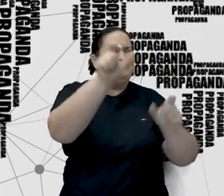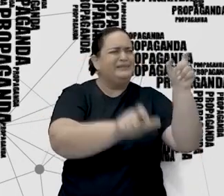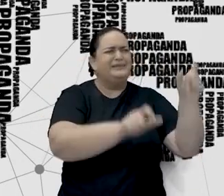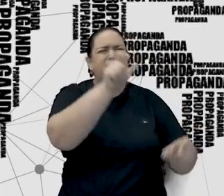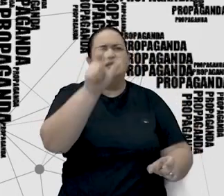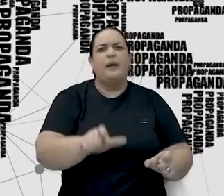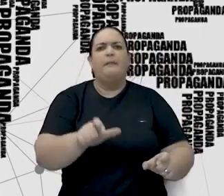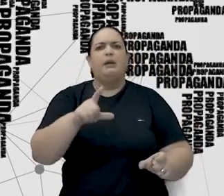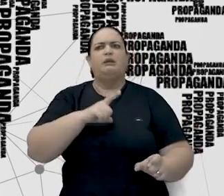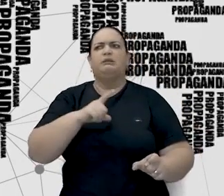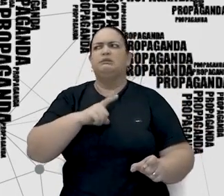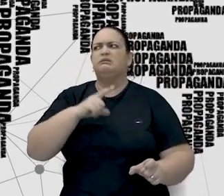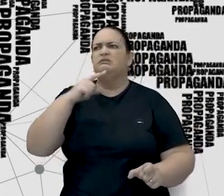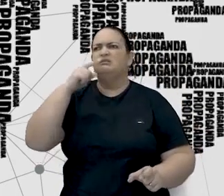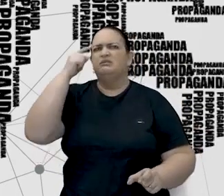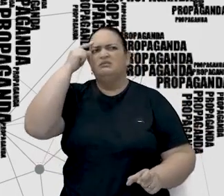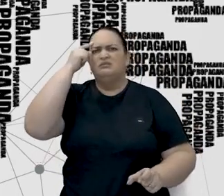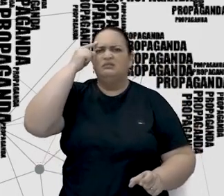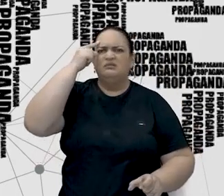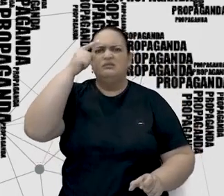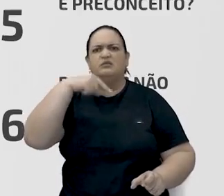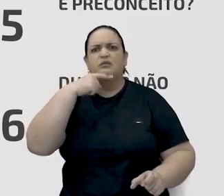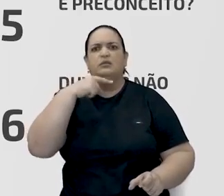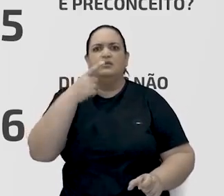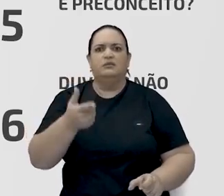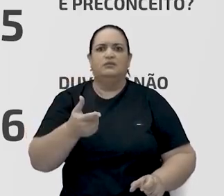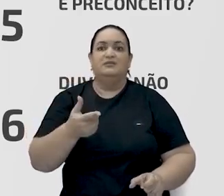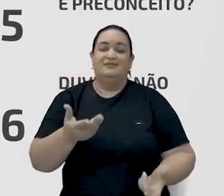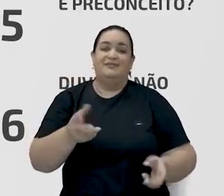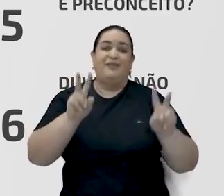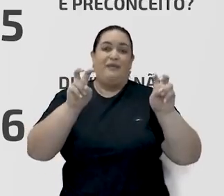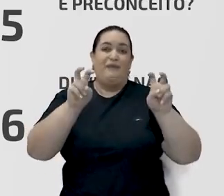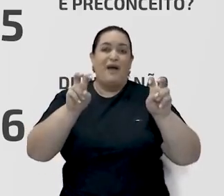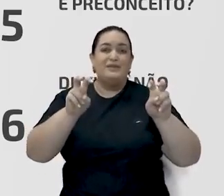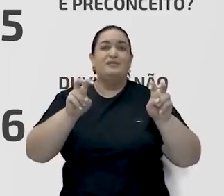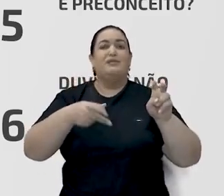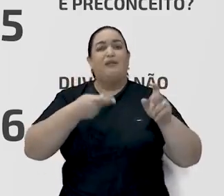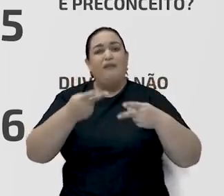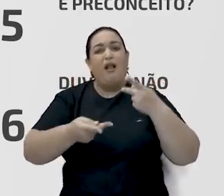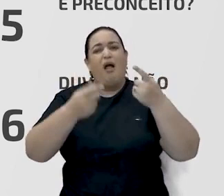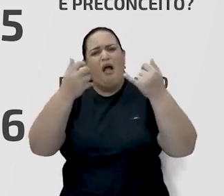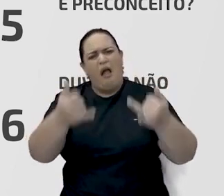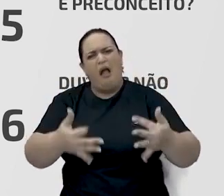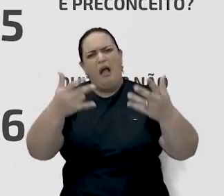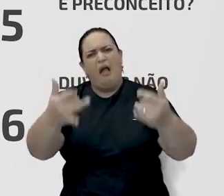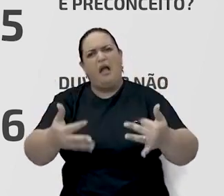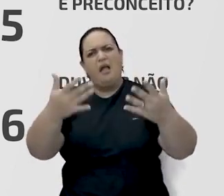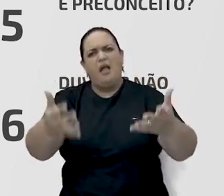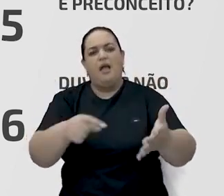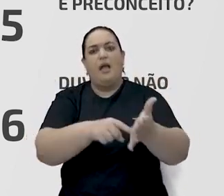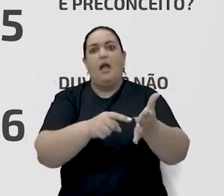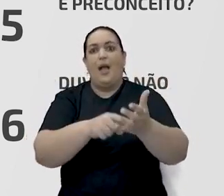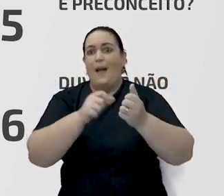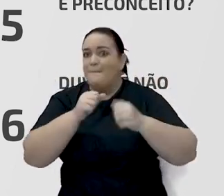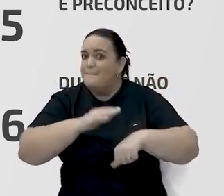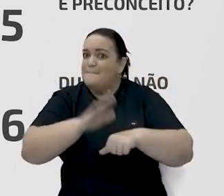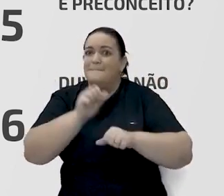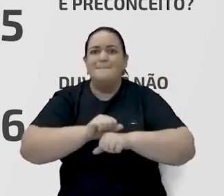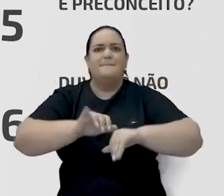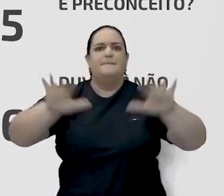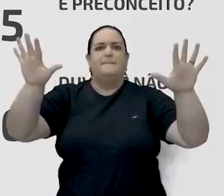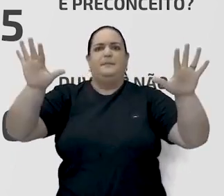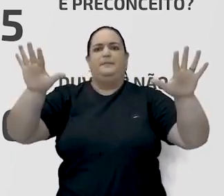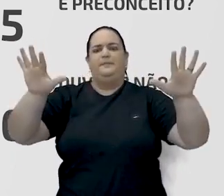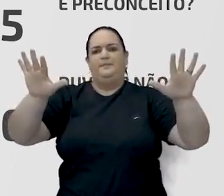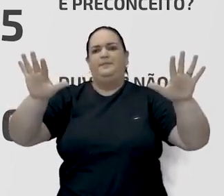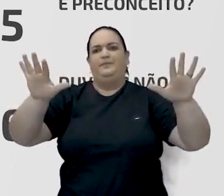assunto, mais ele vai se disseminar. E aí, como prevenir? Como é que a gente vai fazer com